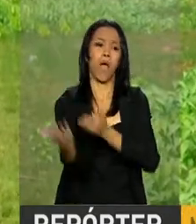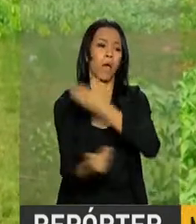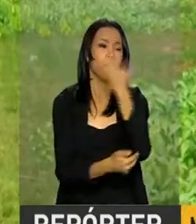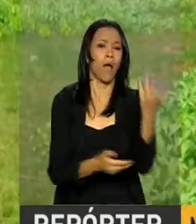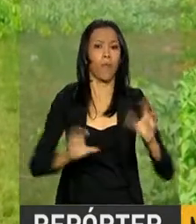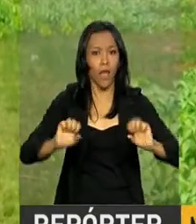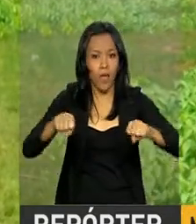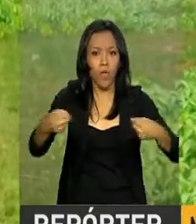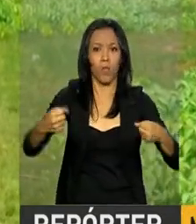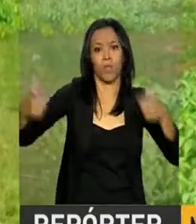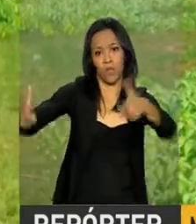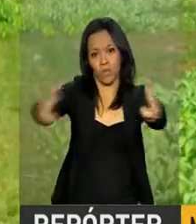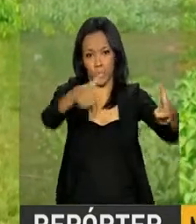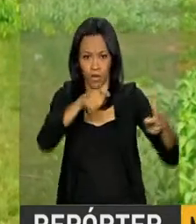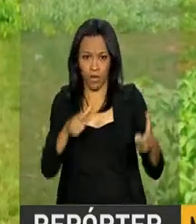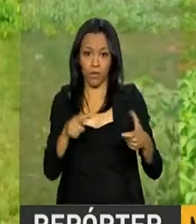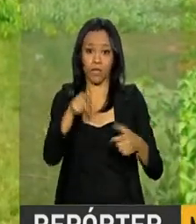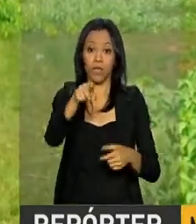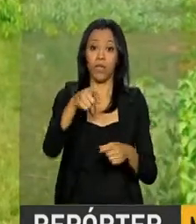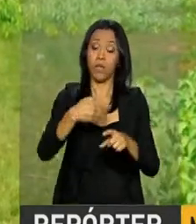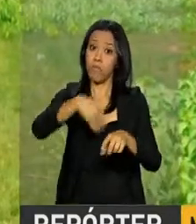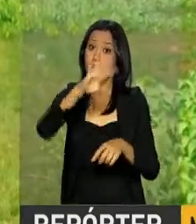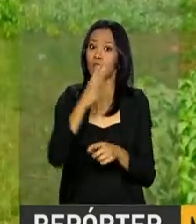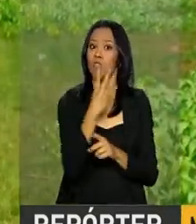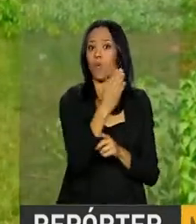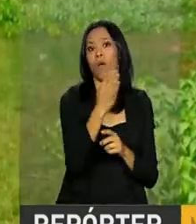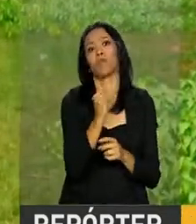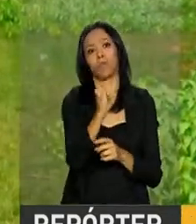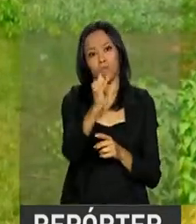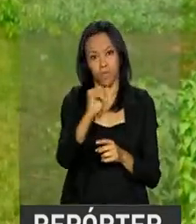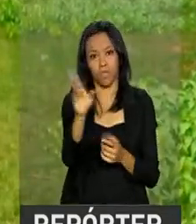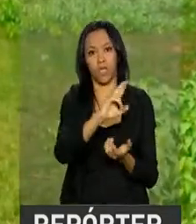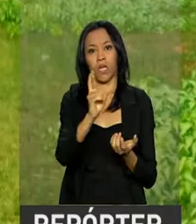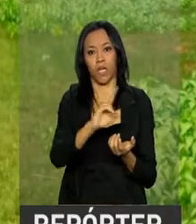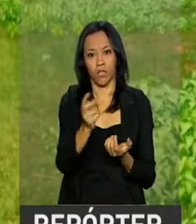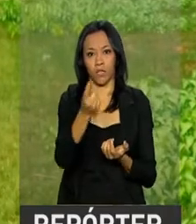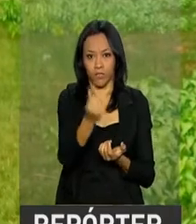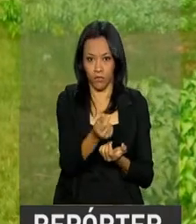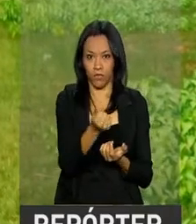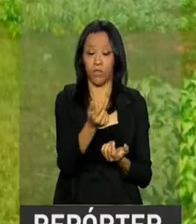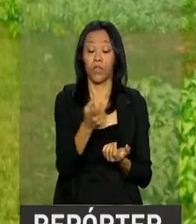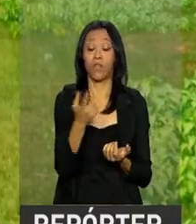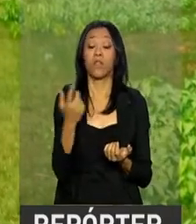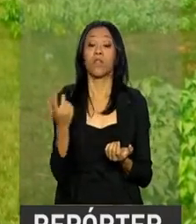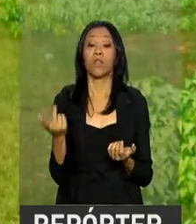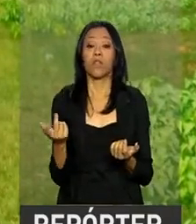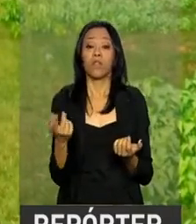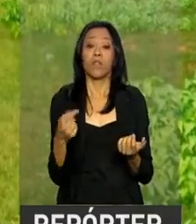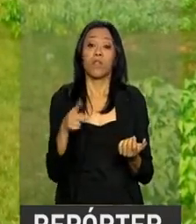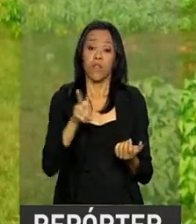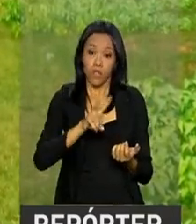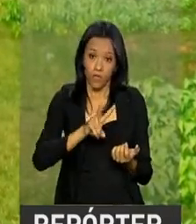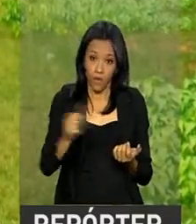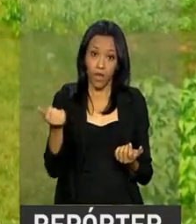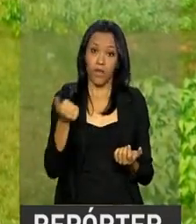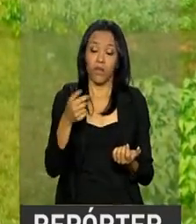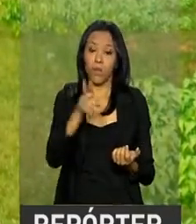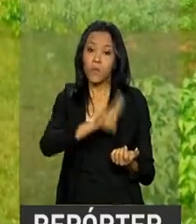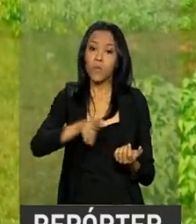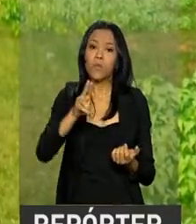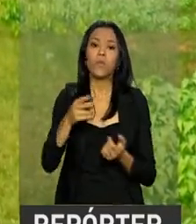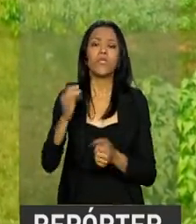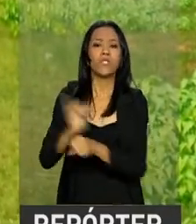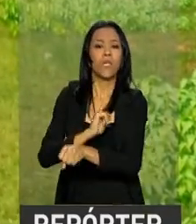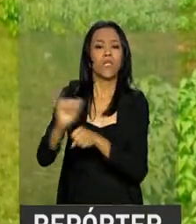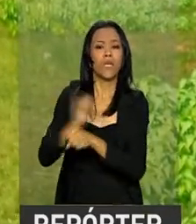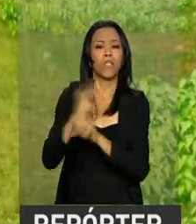de 4 bilhões de reais este orçamentário jantar cenário fiscal muito respeito com as coisas pra ações definidas